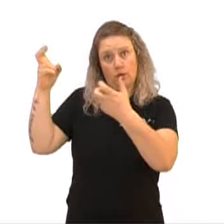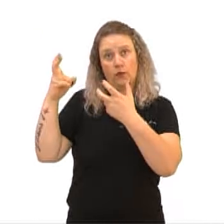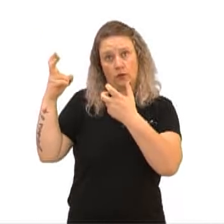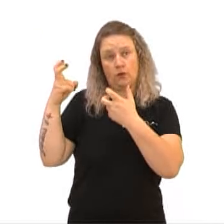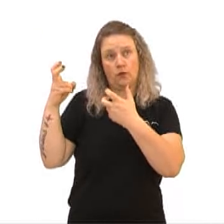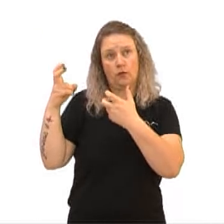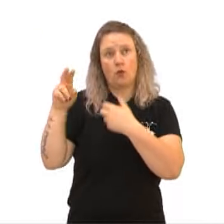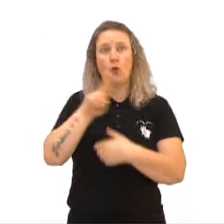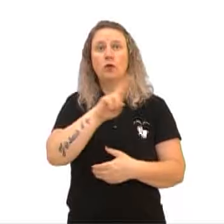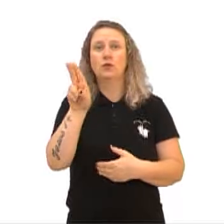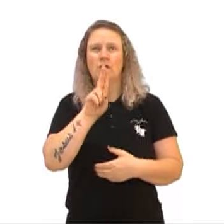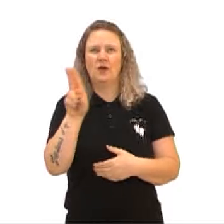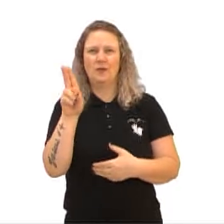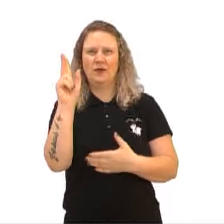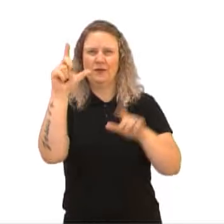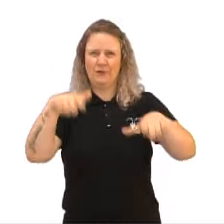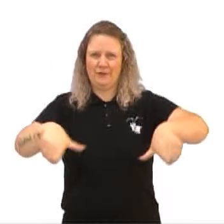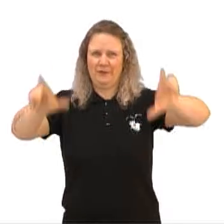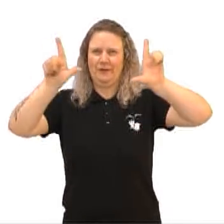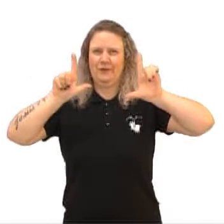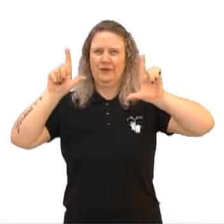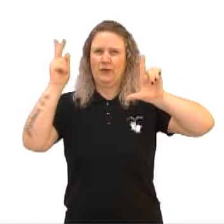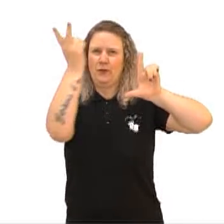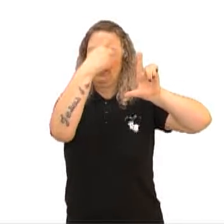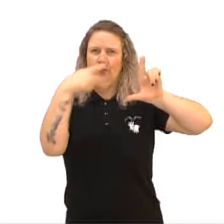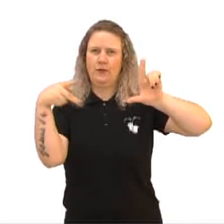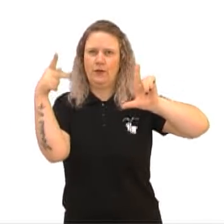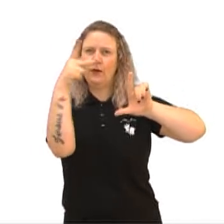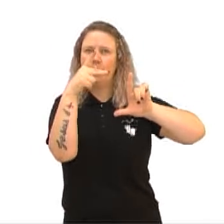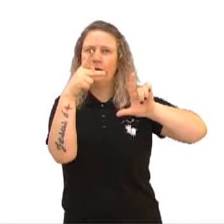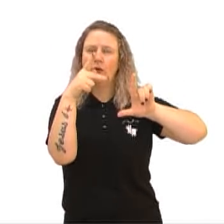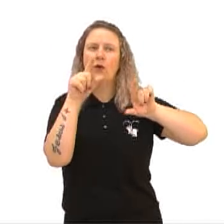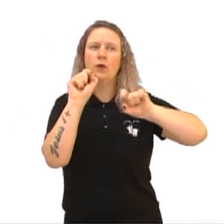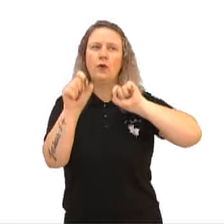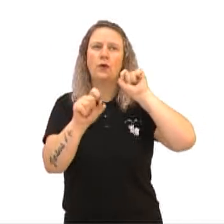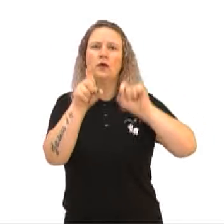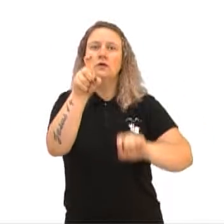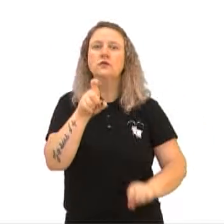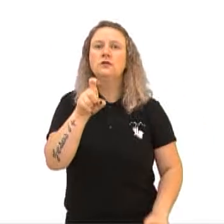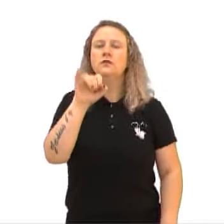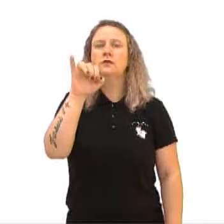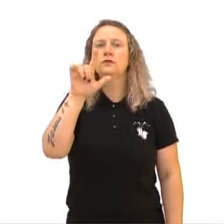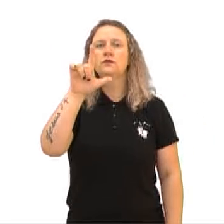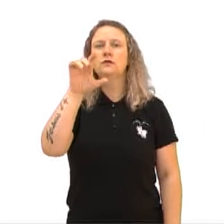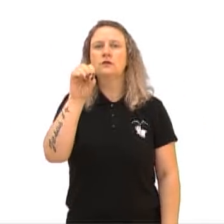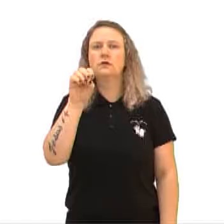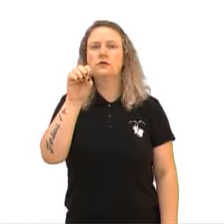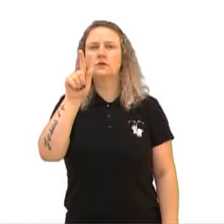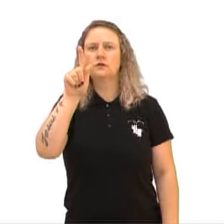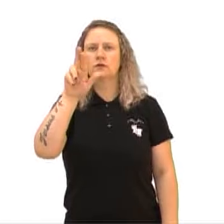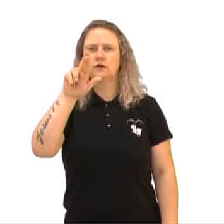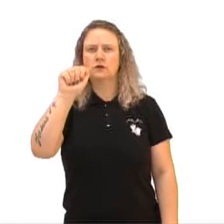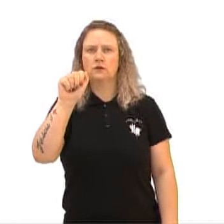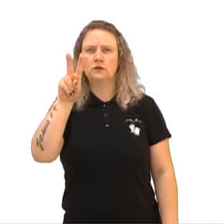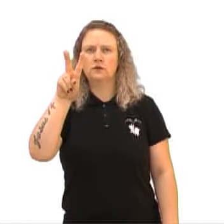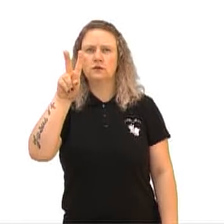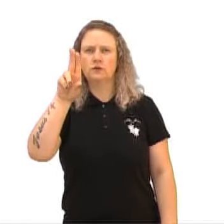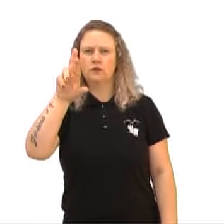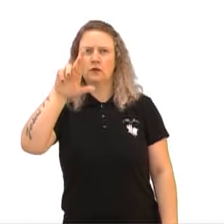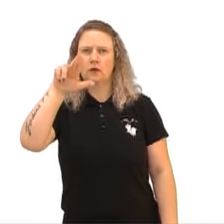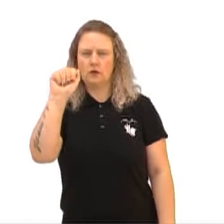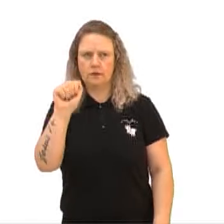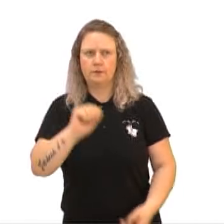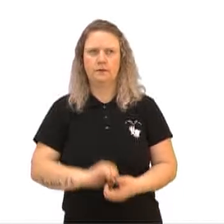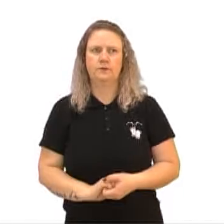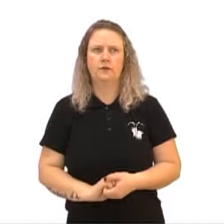Alexandre e o Pássaro de Fogo. É uma xilogravura ou uma cromogravura. Por quê? Porque ela usa várias cores.